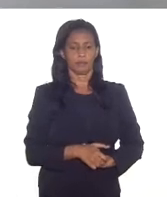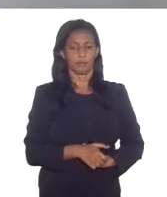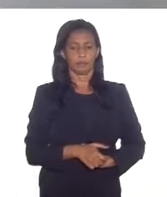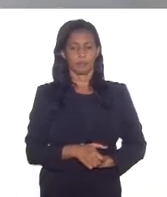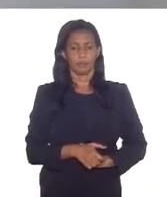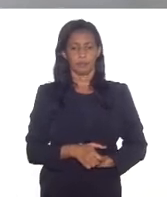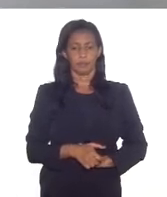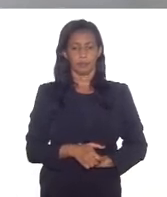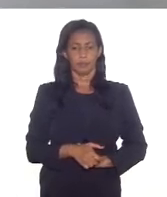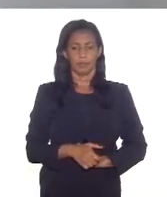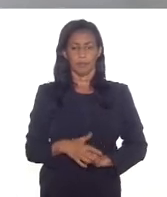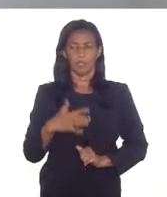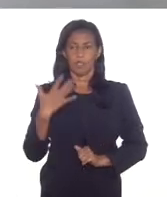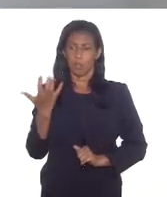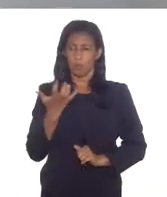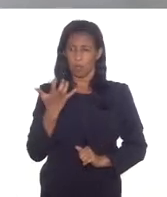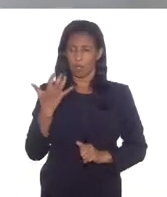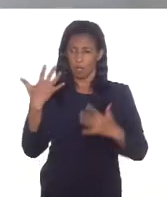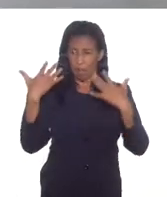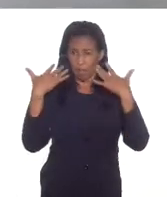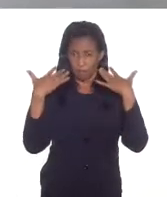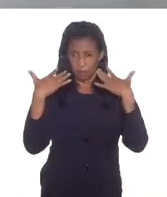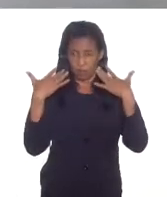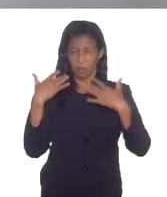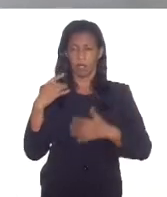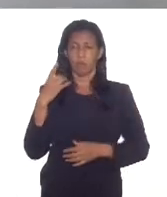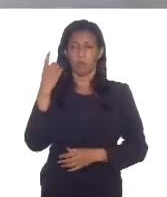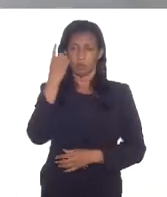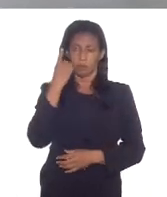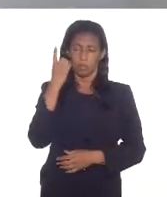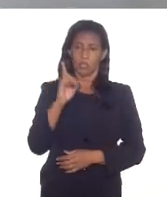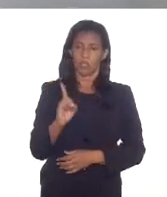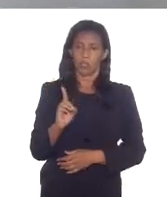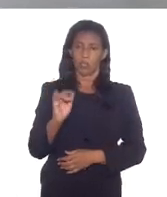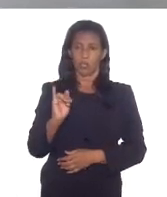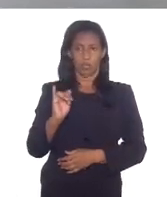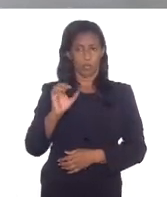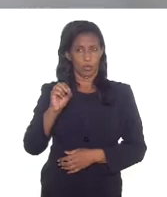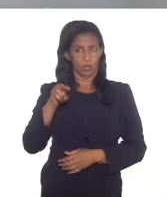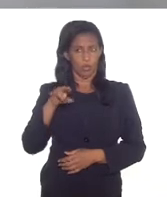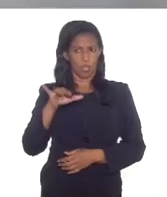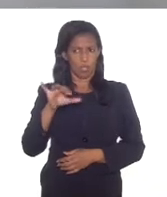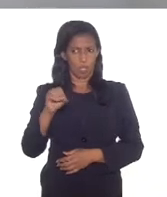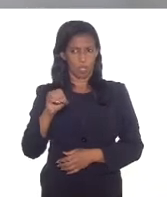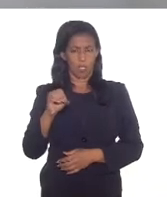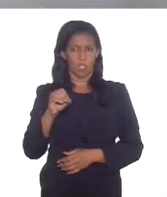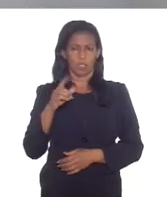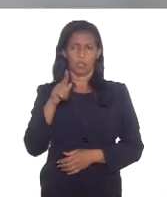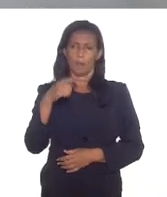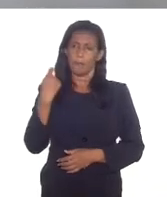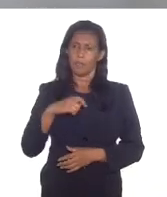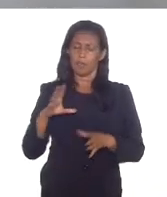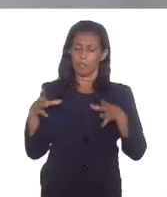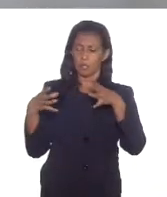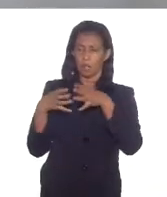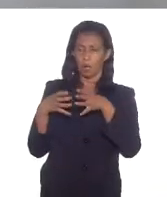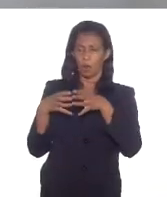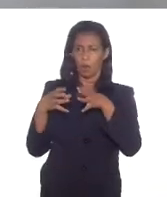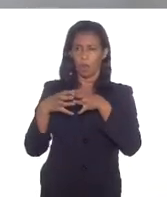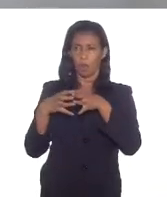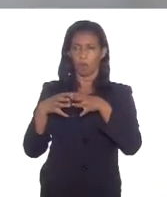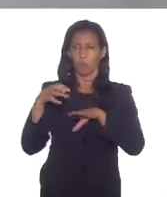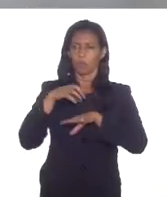E eu queria a atenção do deputado Dionísio, porque a gente vai fazer via Comissão de Transporte, pela Assembleia,